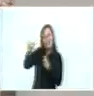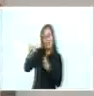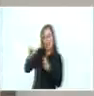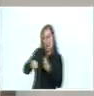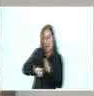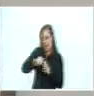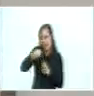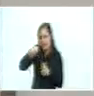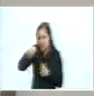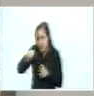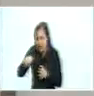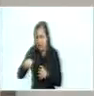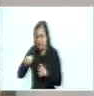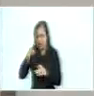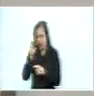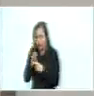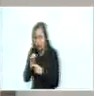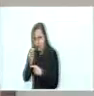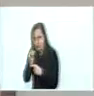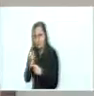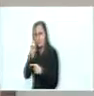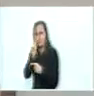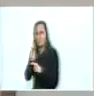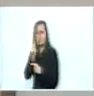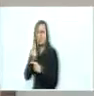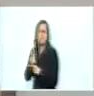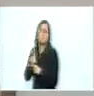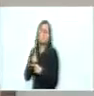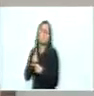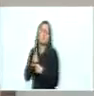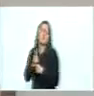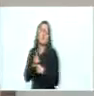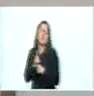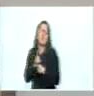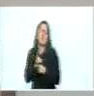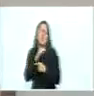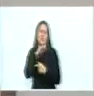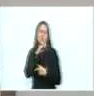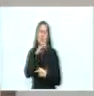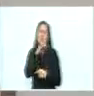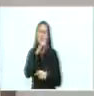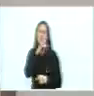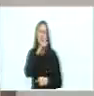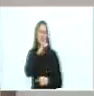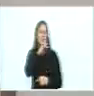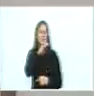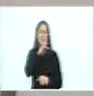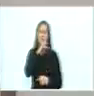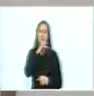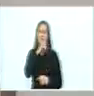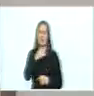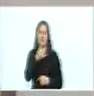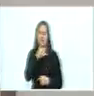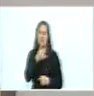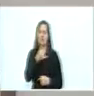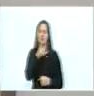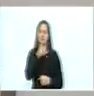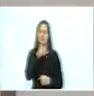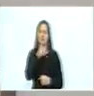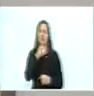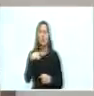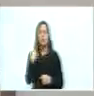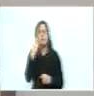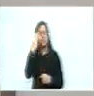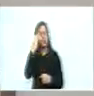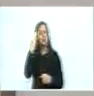de assistência, isso incomoda bastante, incomoda muito, e a gente sabe que é assim mesmo. Então,